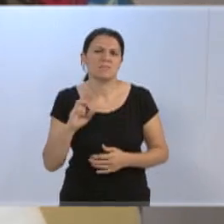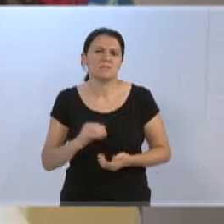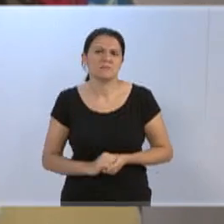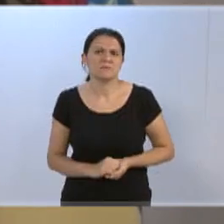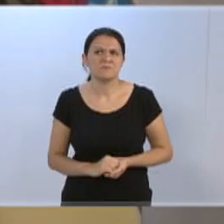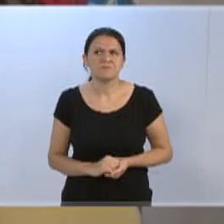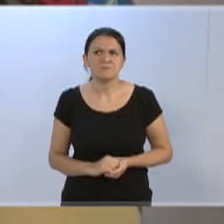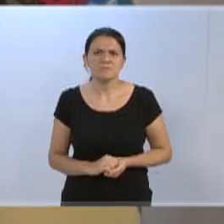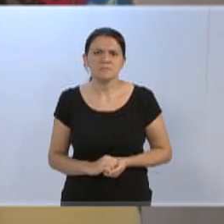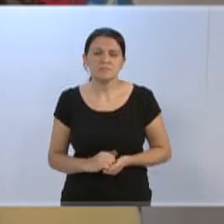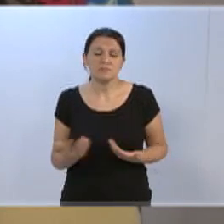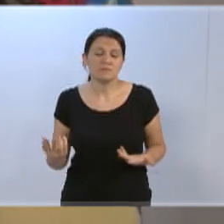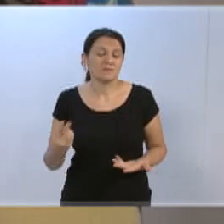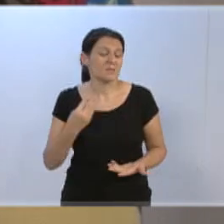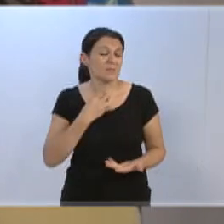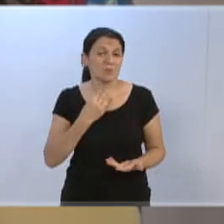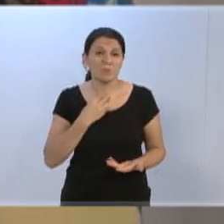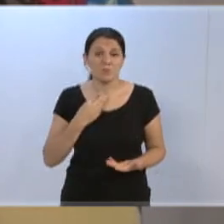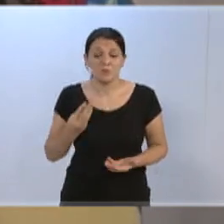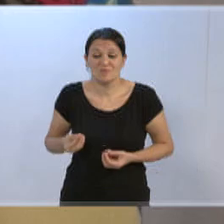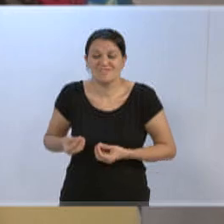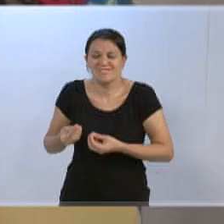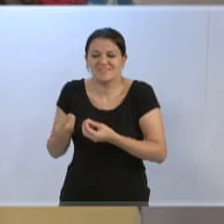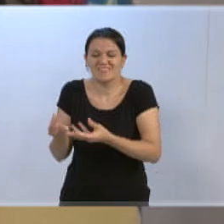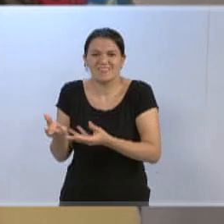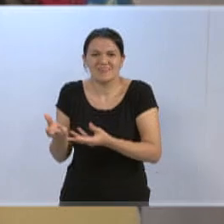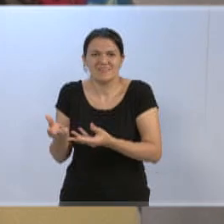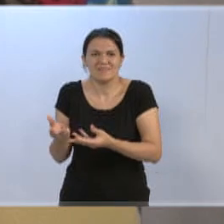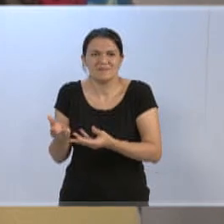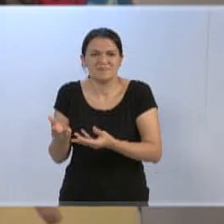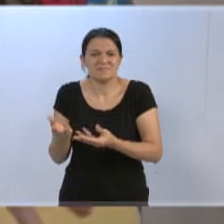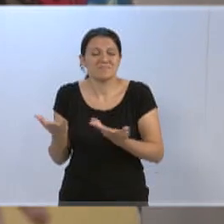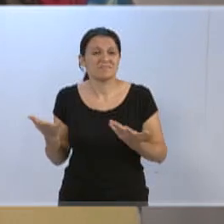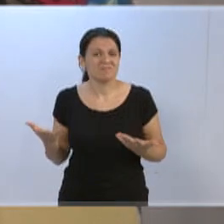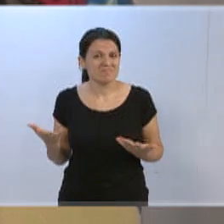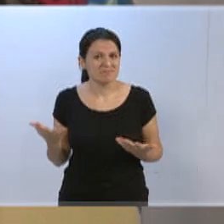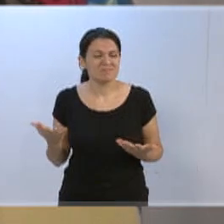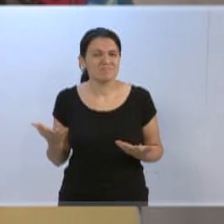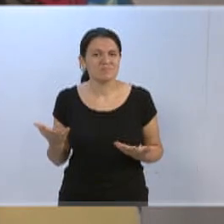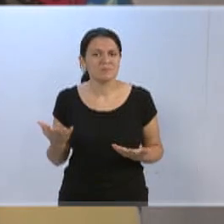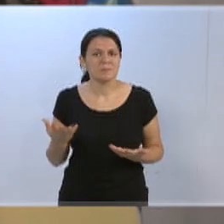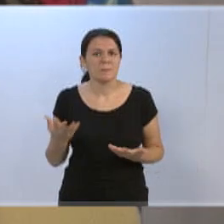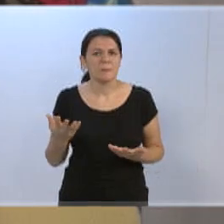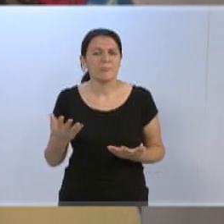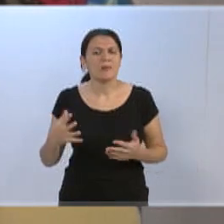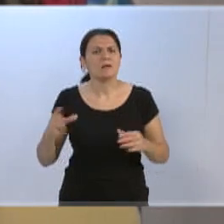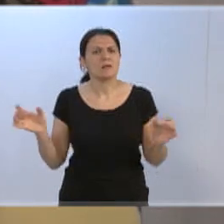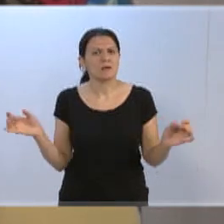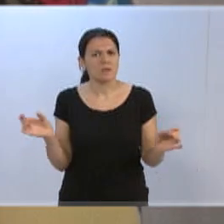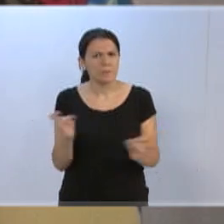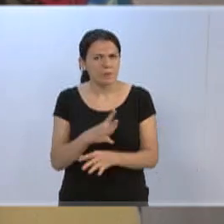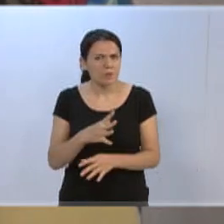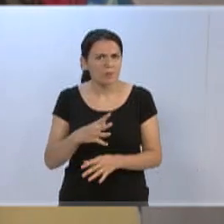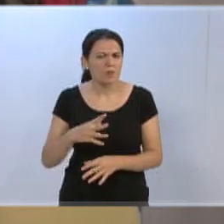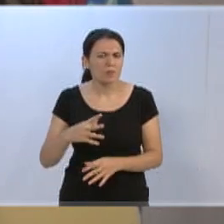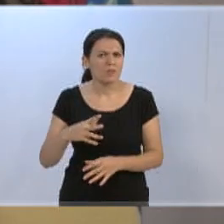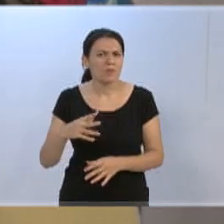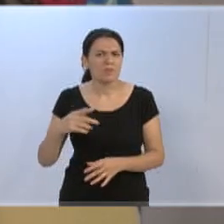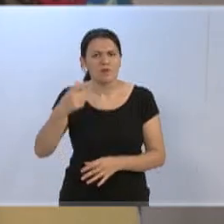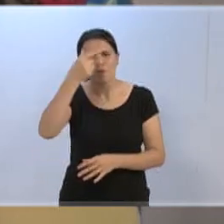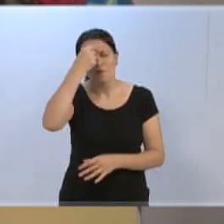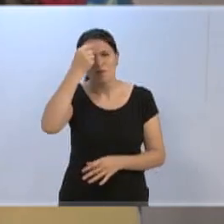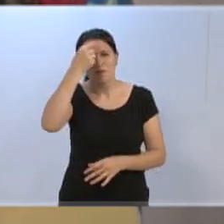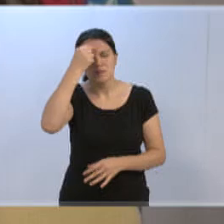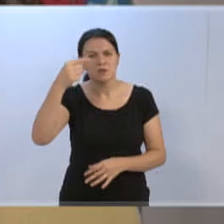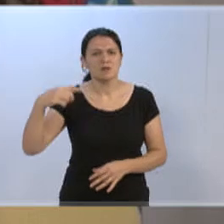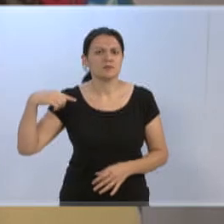Aí, como eu não pude viabilizar isso, ele terminou a faculdade de Direito, se formou, que era para me defender,